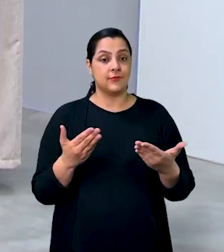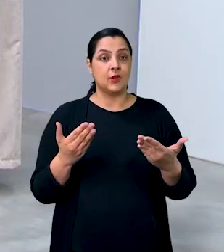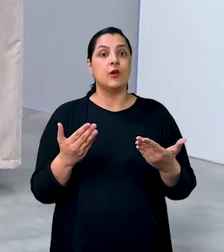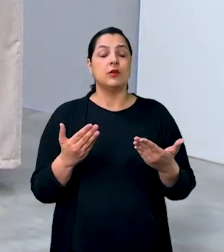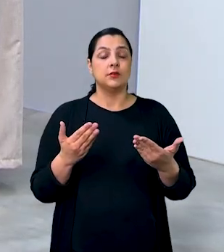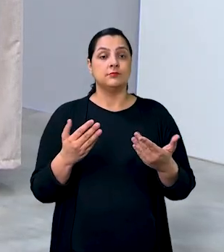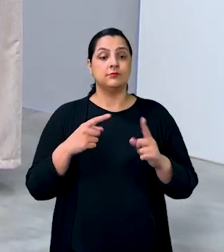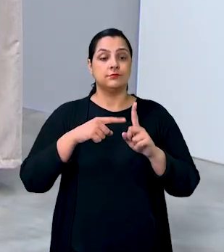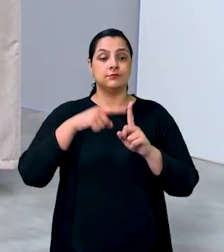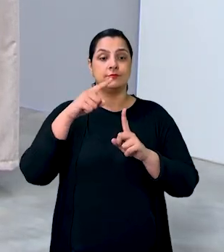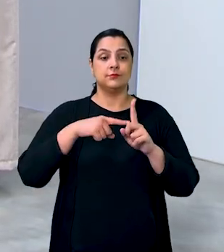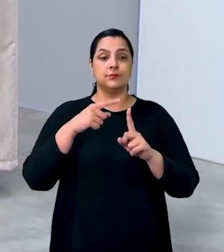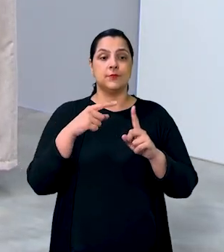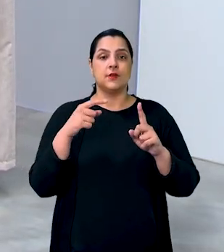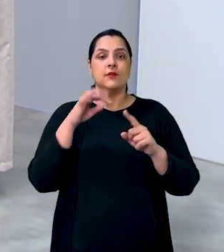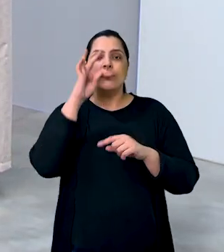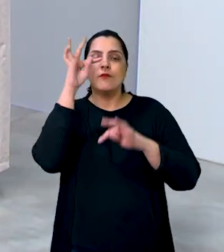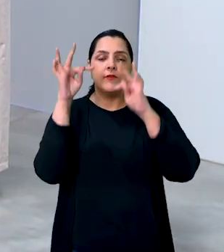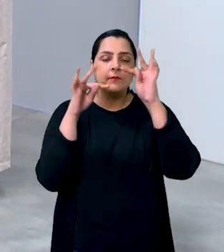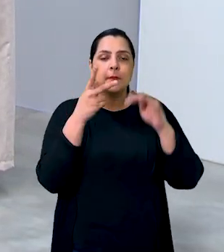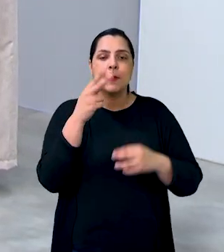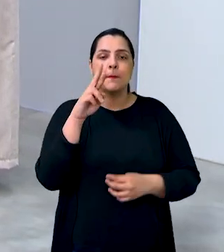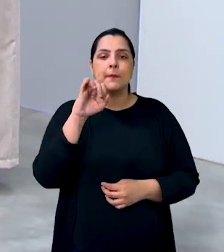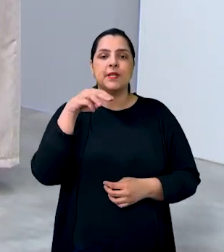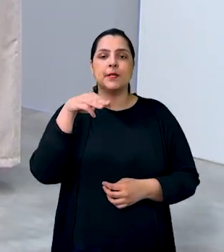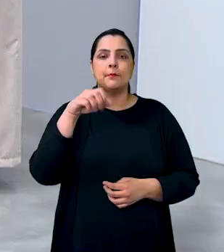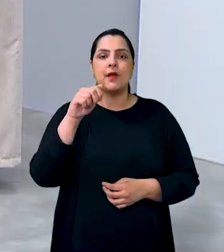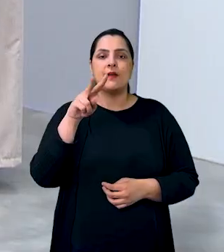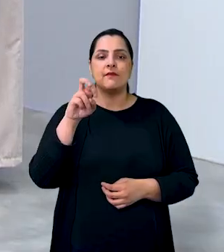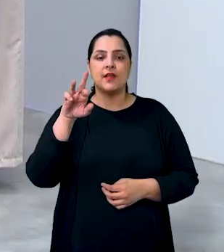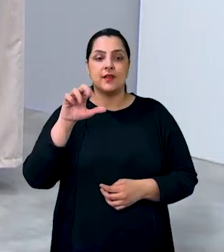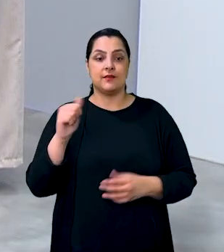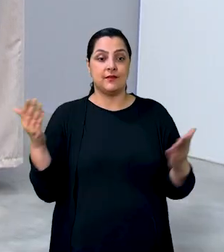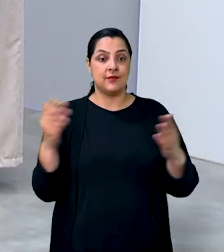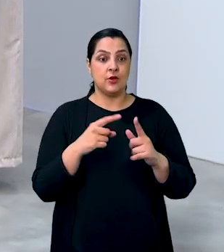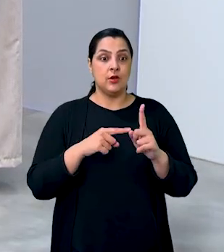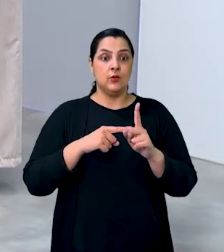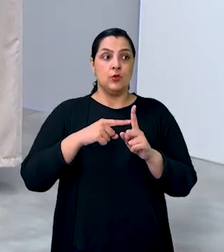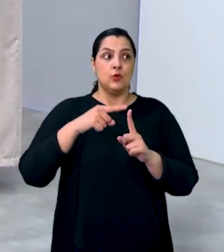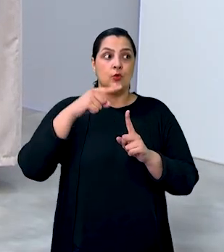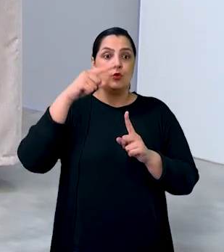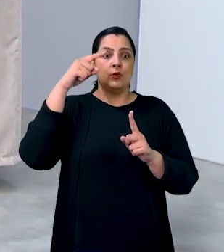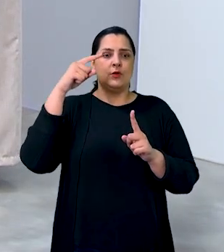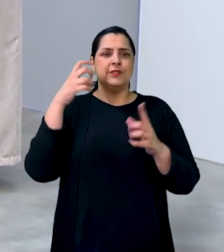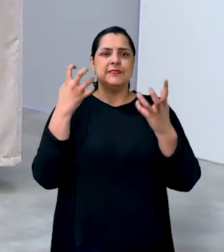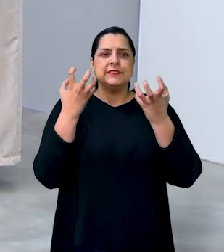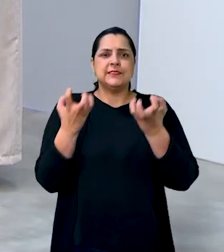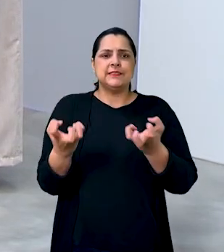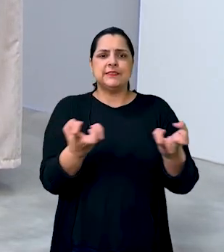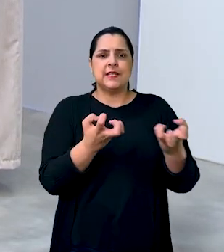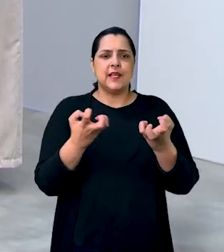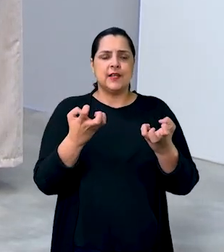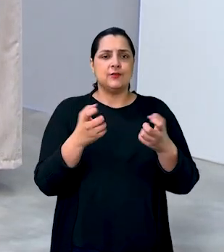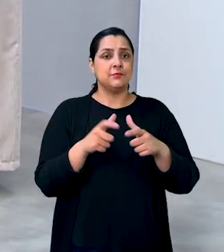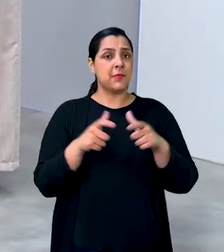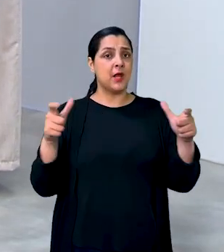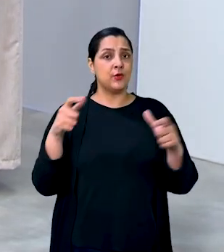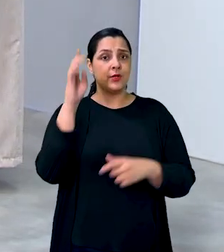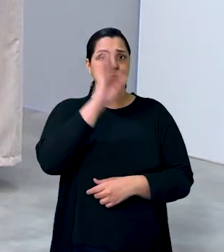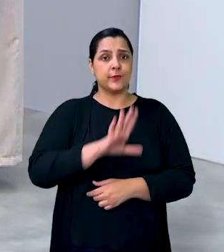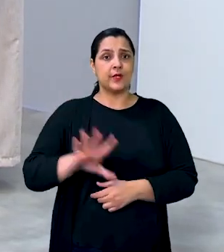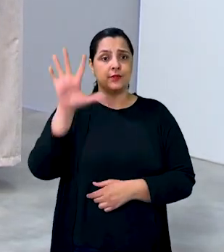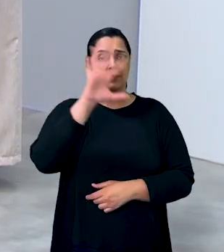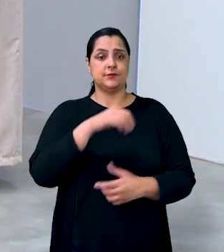Entramos na primavera e a previsão do Instituto Nacional de Meteorologia é de temperaturas altas e clima seco na maior parte